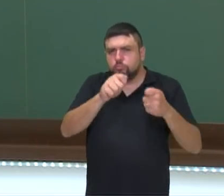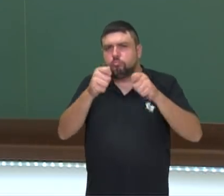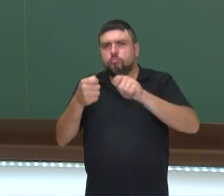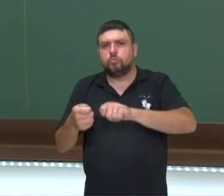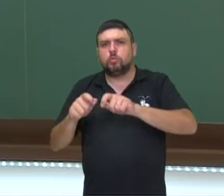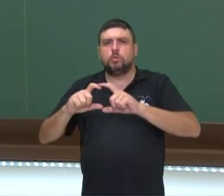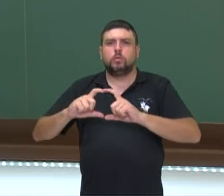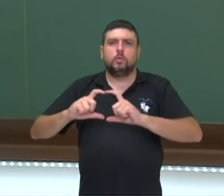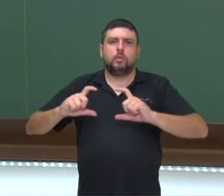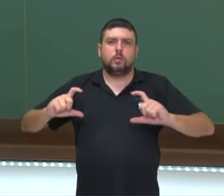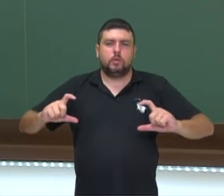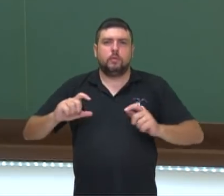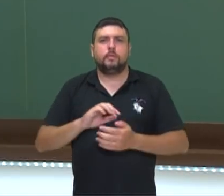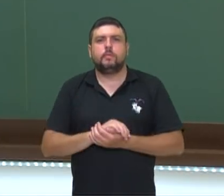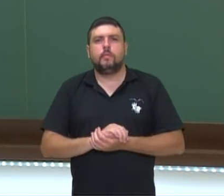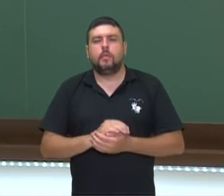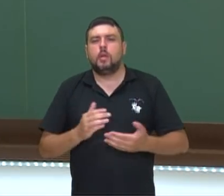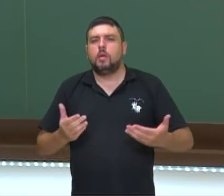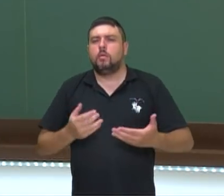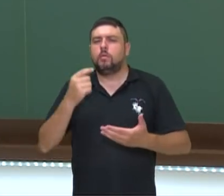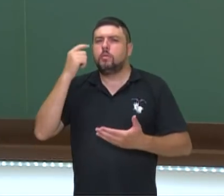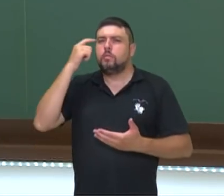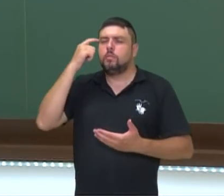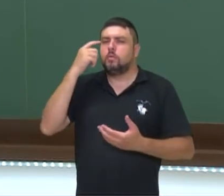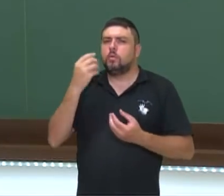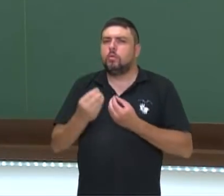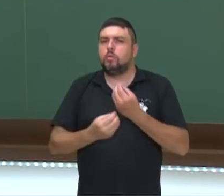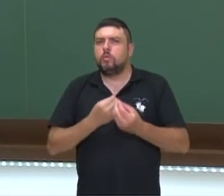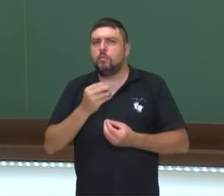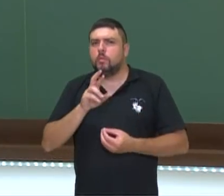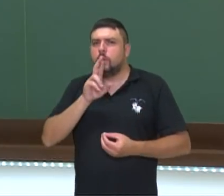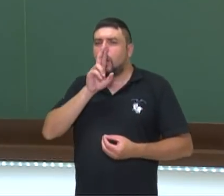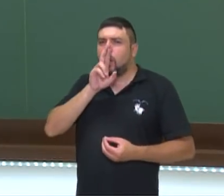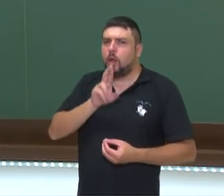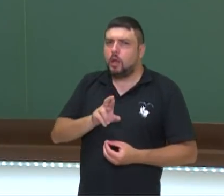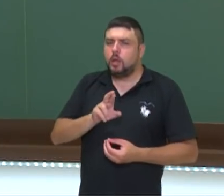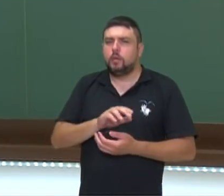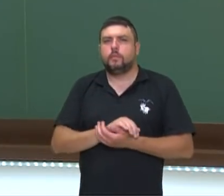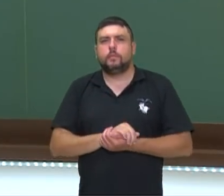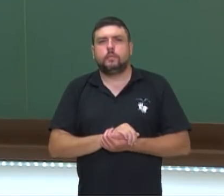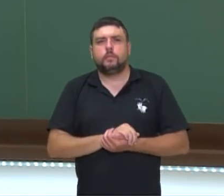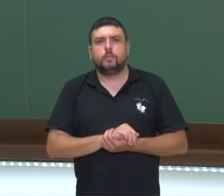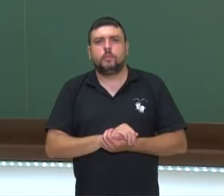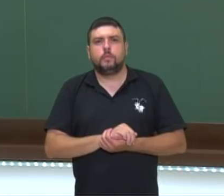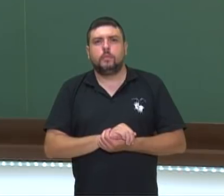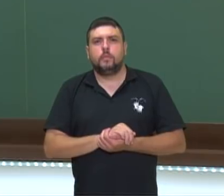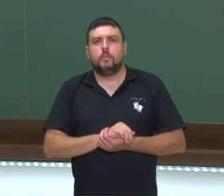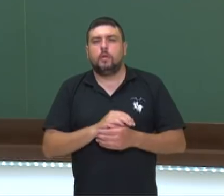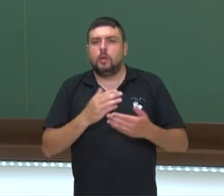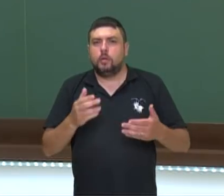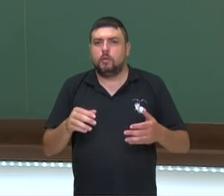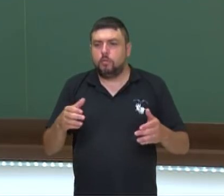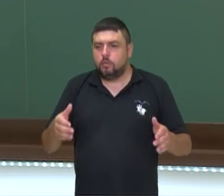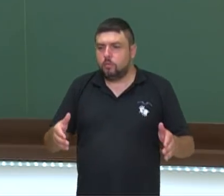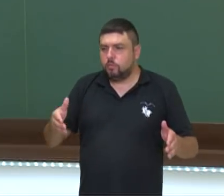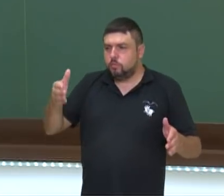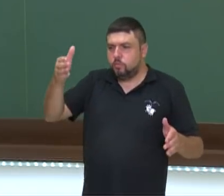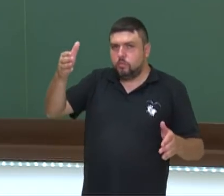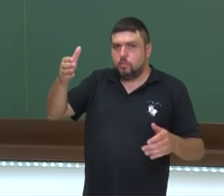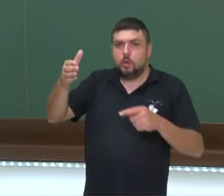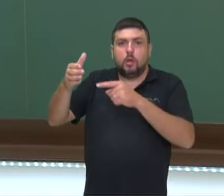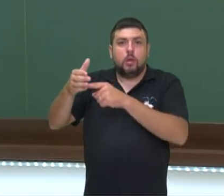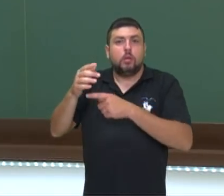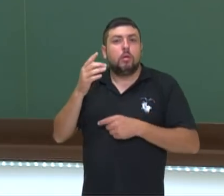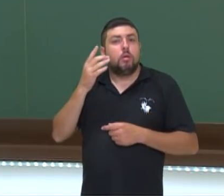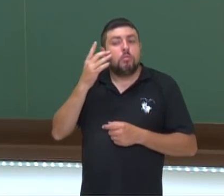Então, agora a gente vai pensar como resolver isso. Então, um dos lados, a gente não sabe o tamanho dele. Quando a gente não